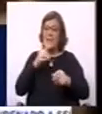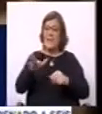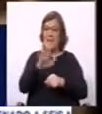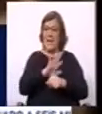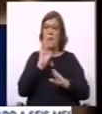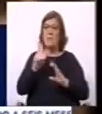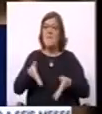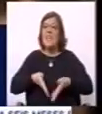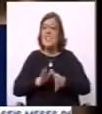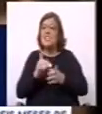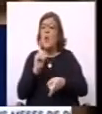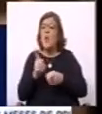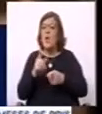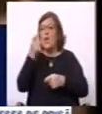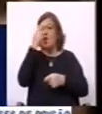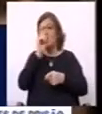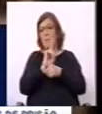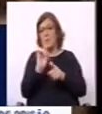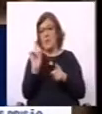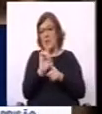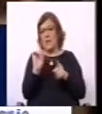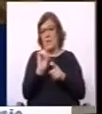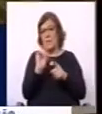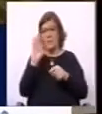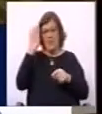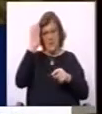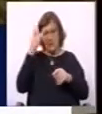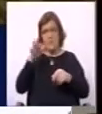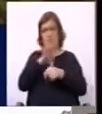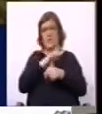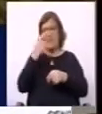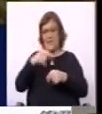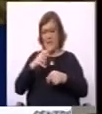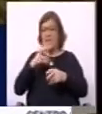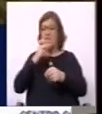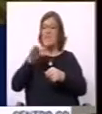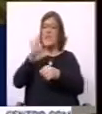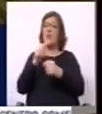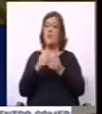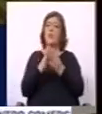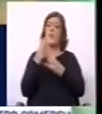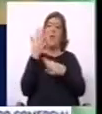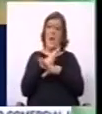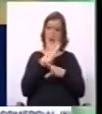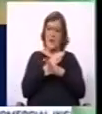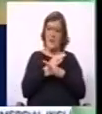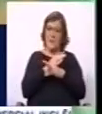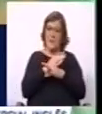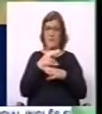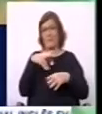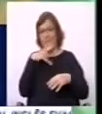aí vai nascer para que a história não se repita. Sabemos onde é que estão localizados os territórios todos que arderam e,